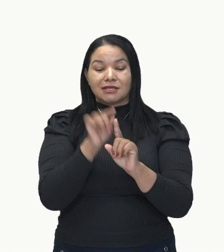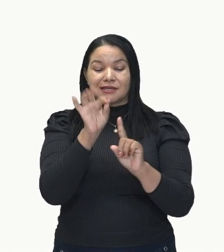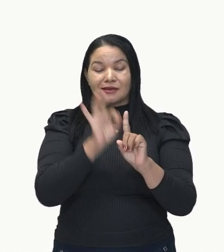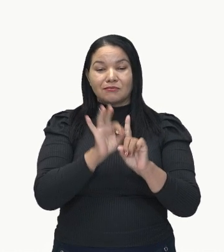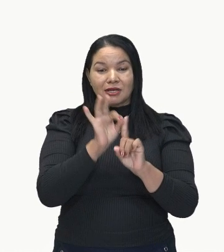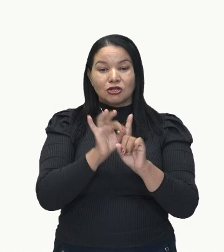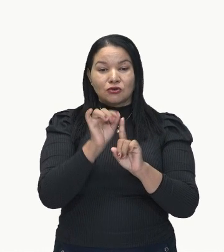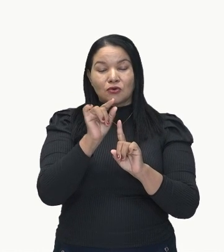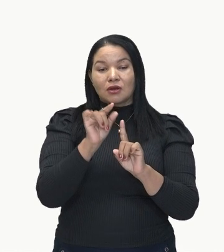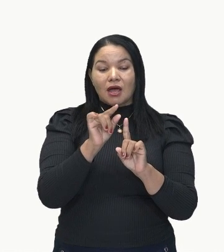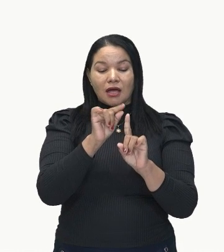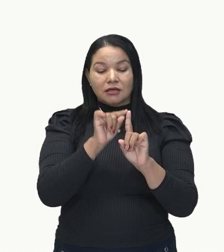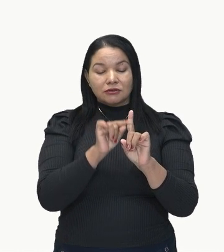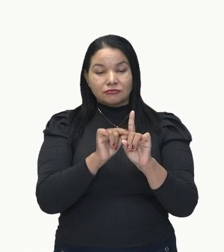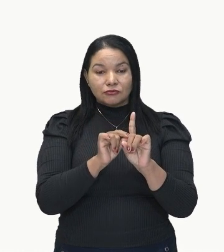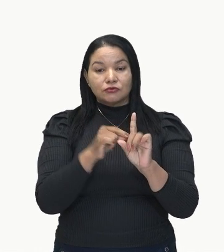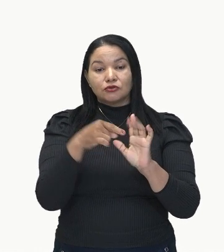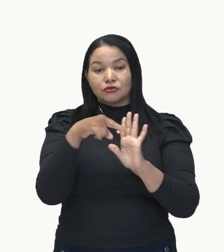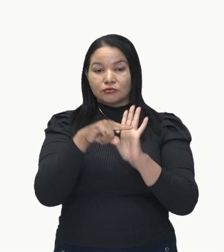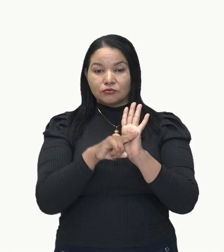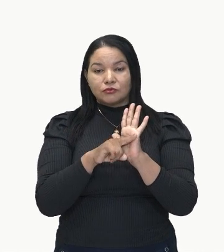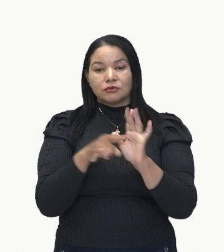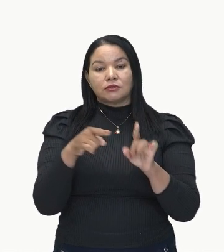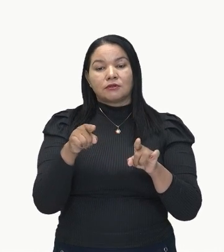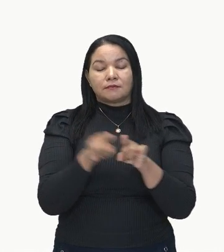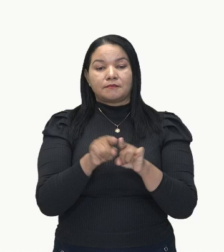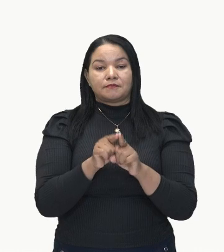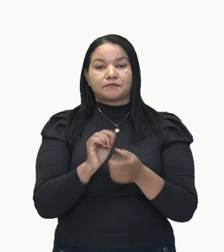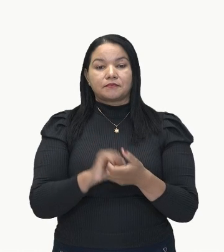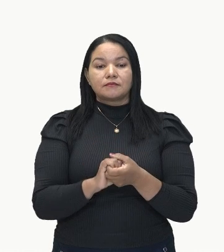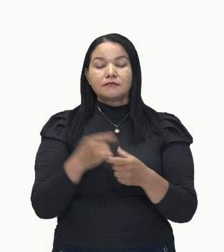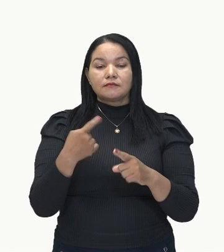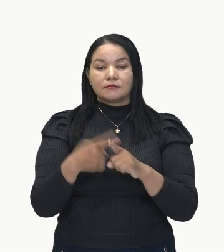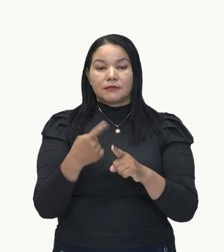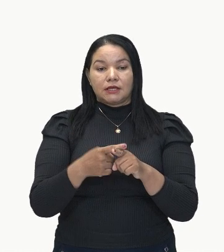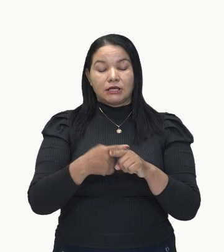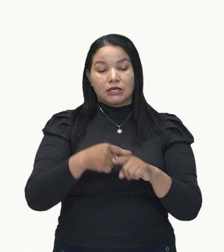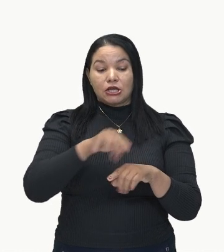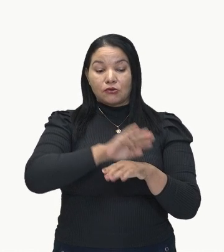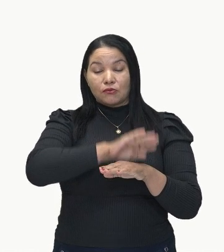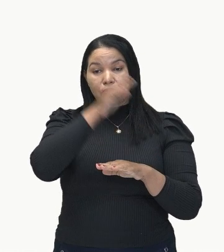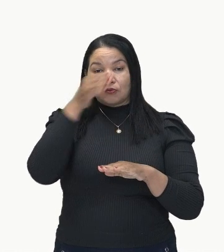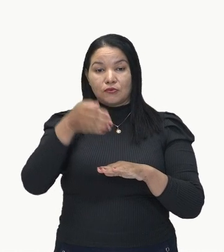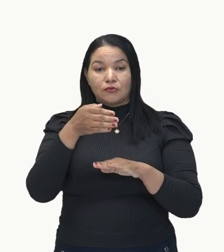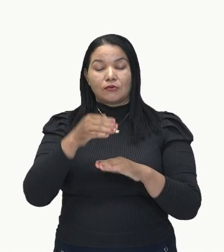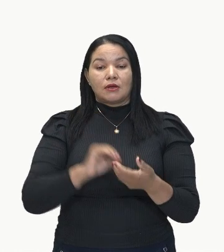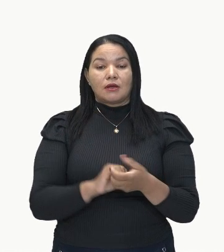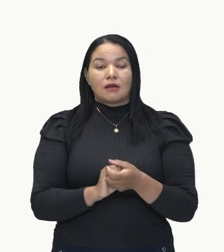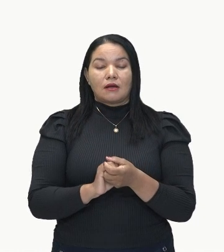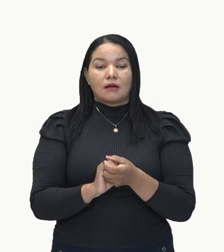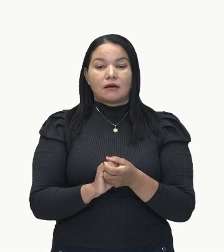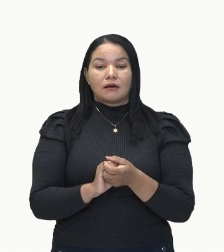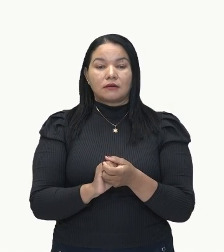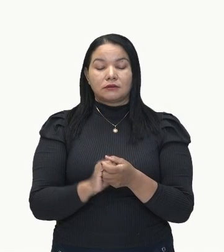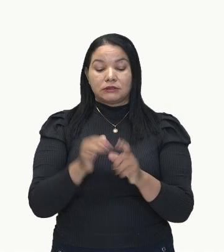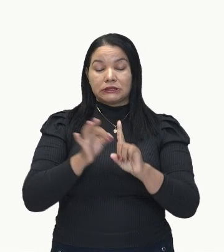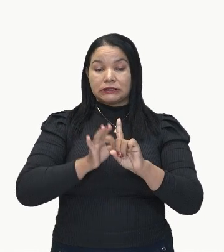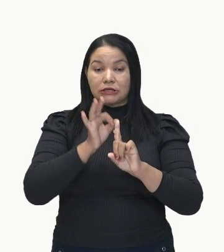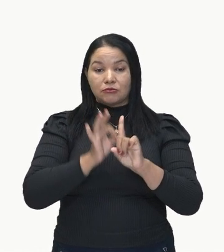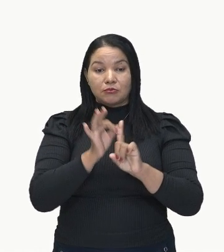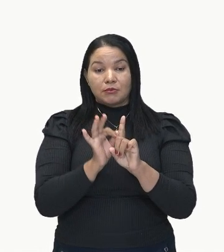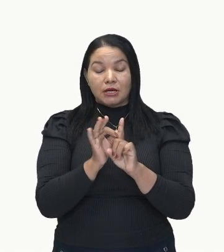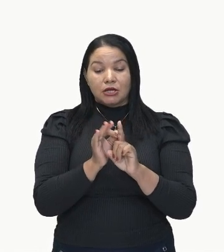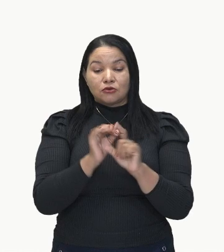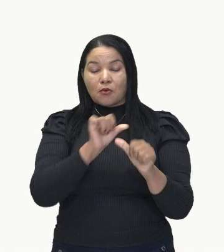baixar, né? Então, essa vegetação de altitude vai estar associada a essas baixas temperaturas decorrentes